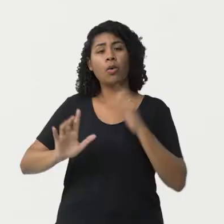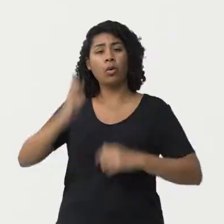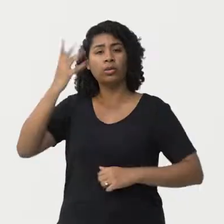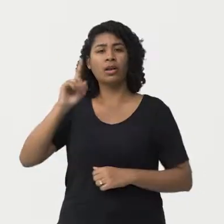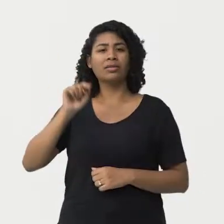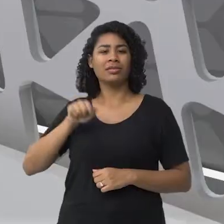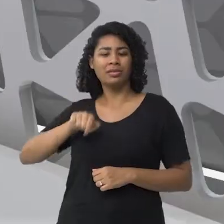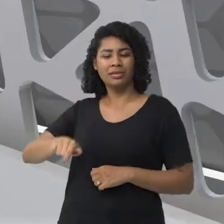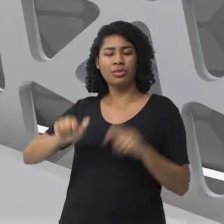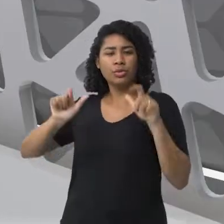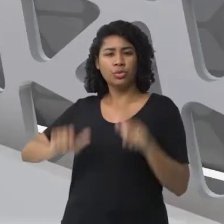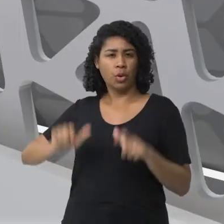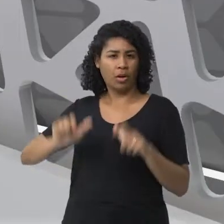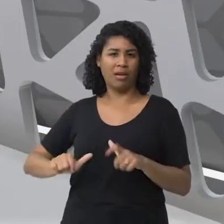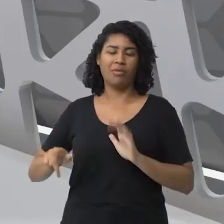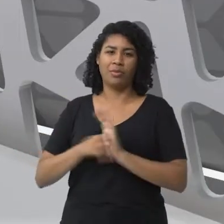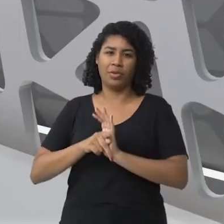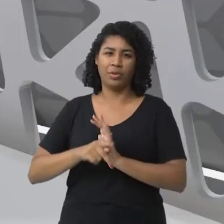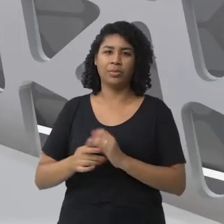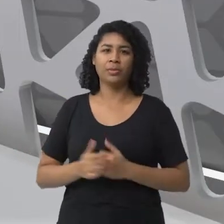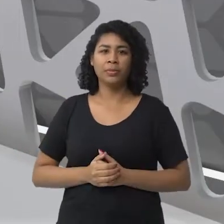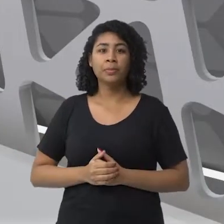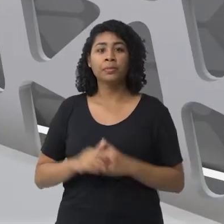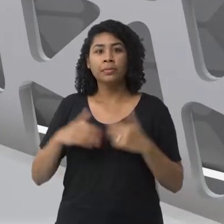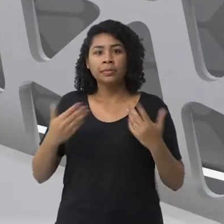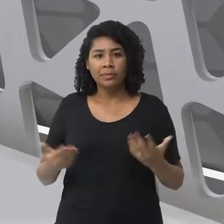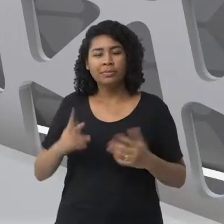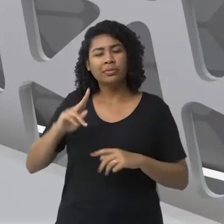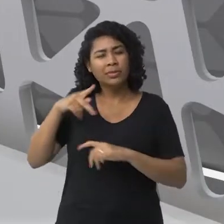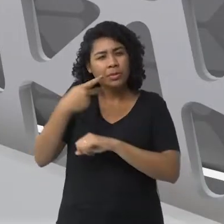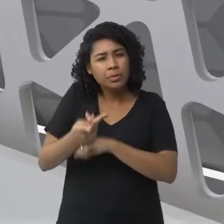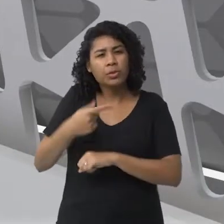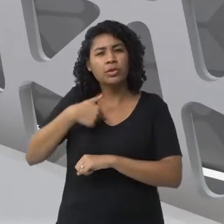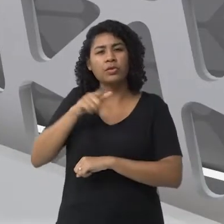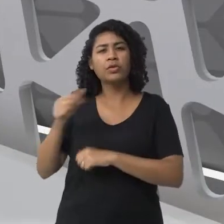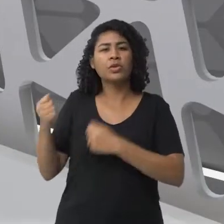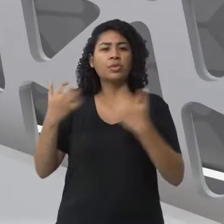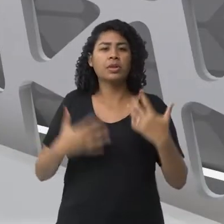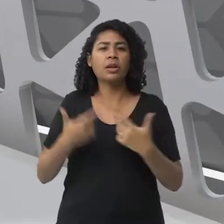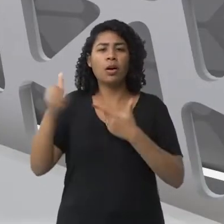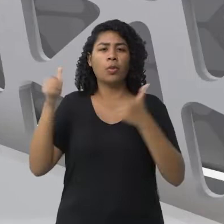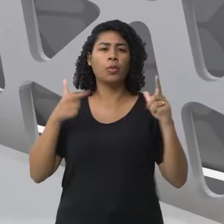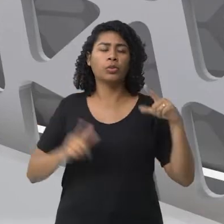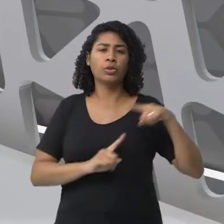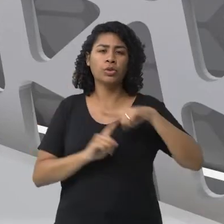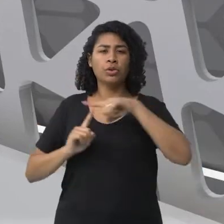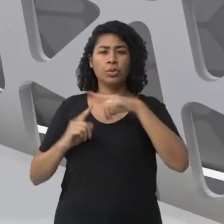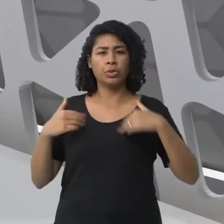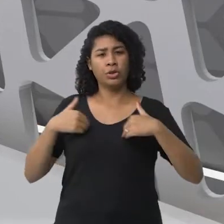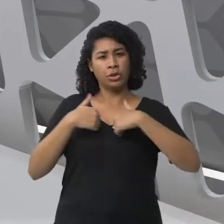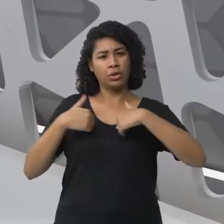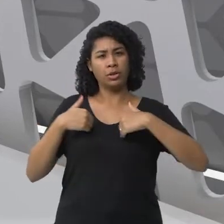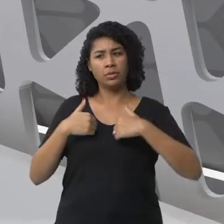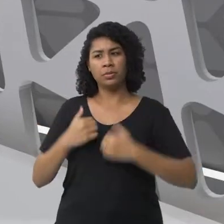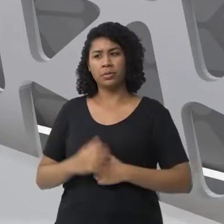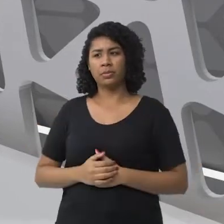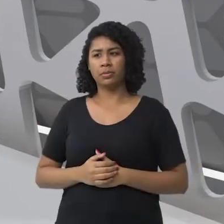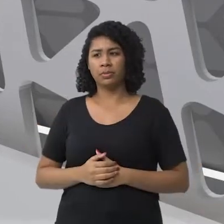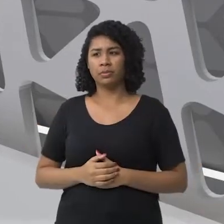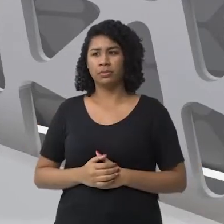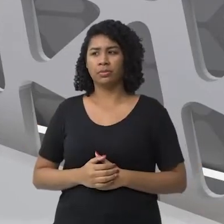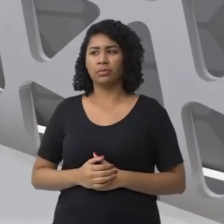acontece nesse tipo de vegetação. Assim como daqui a pouco a gente vai ver alguns tipos de animais que também só acontecem nessa